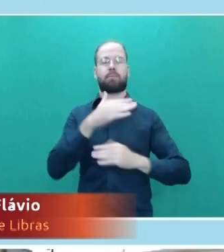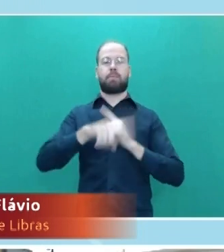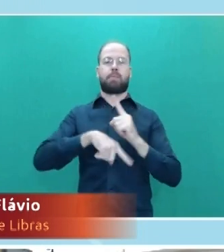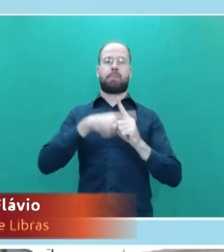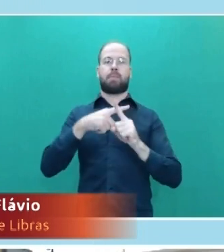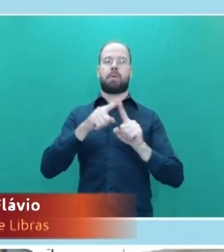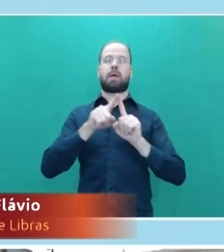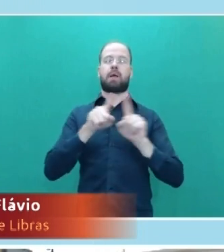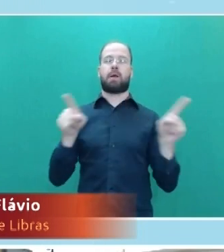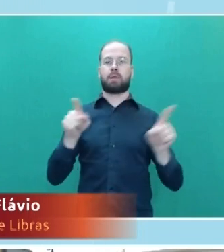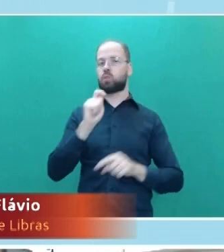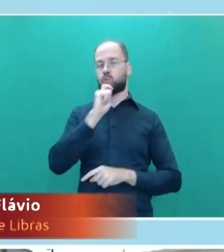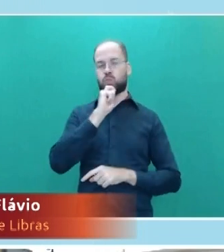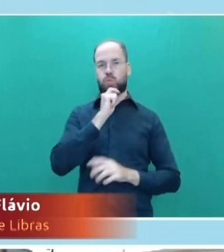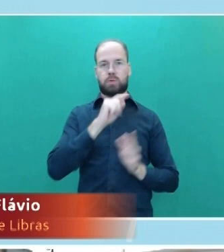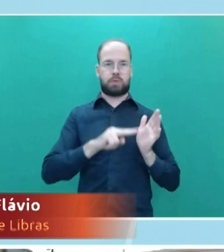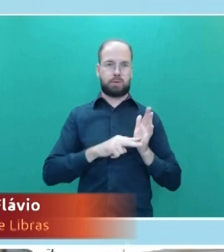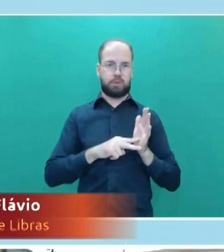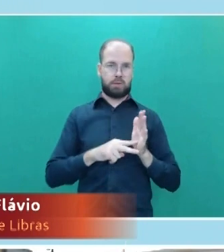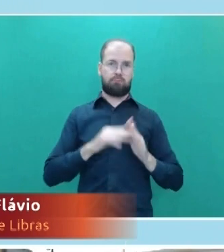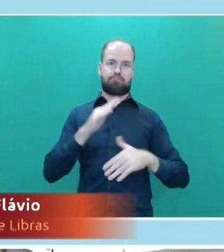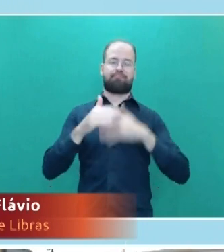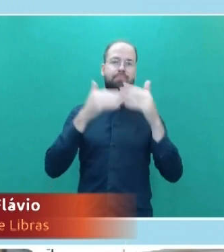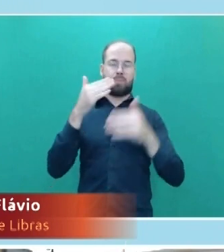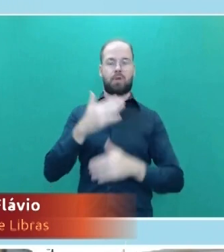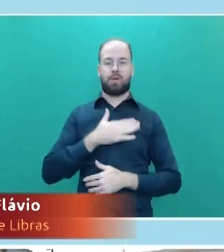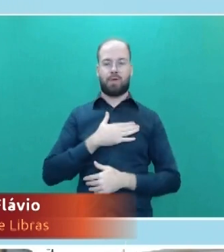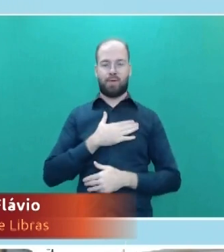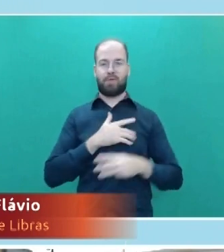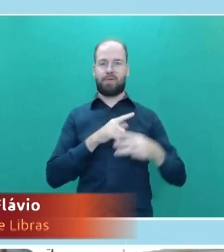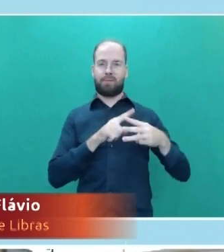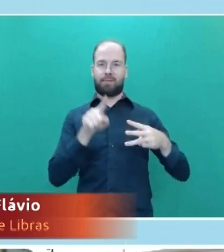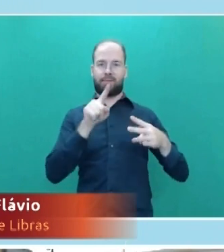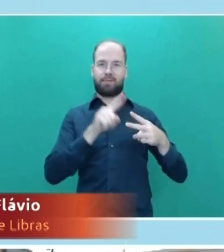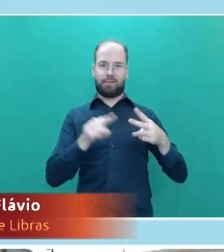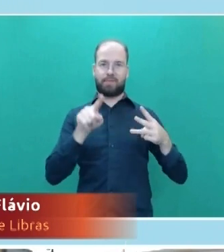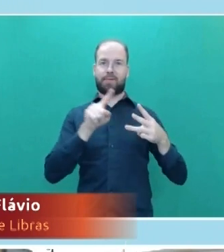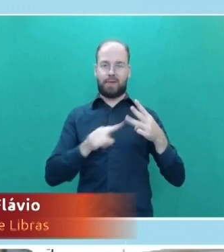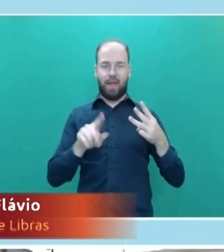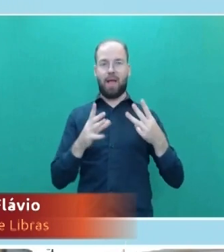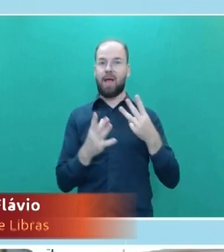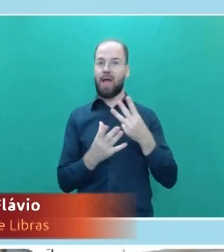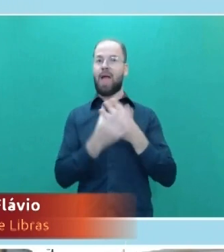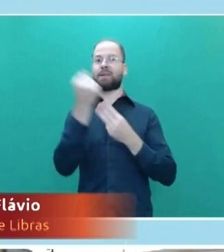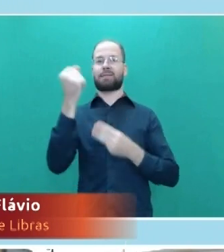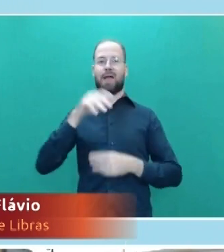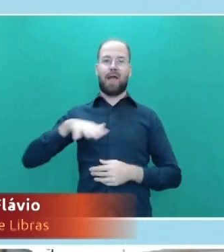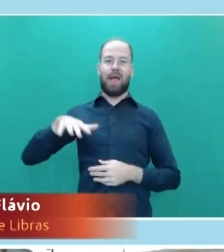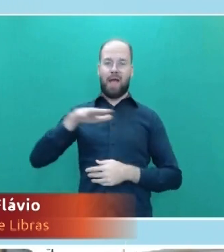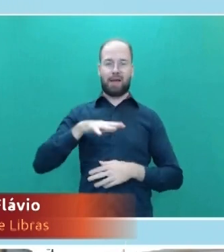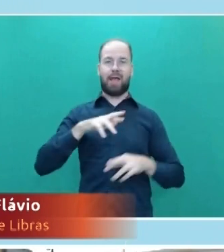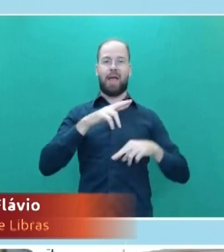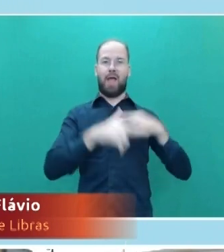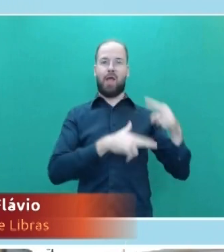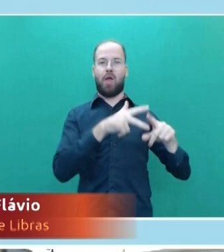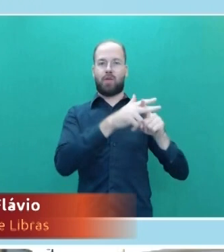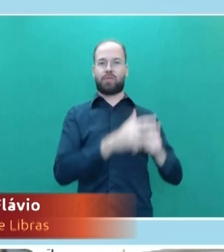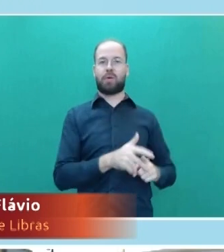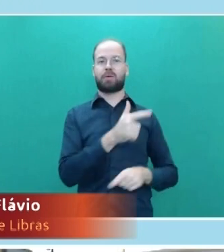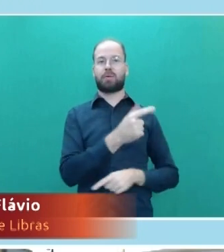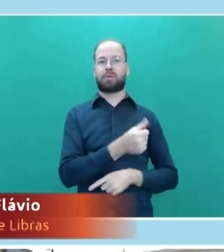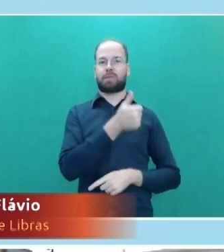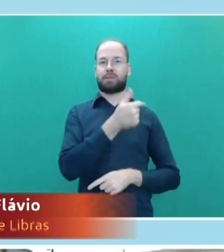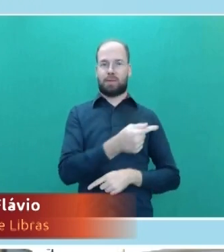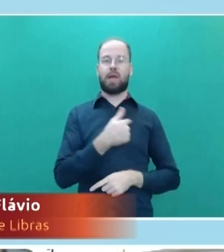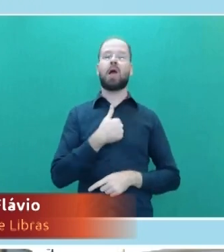na parte de direito sindical. Então, esse é o meu balanço, assim, bem resumido, das 3 áreas da reforma de 2017.